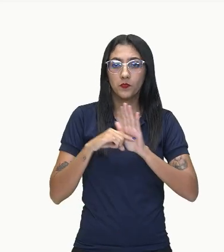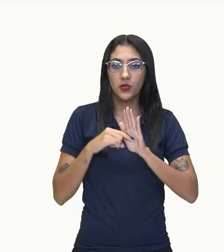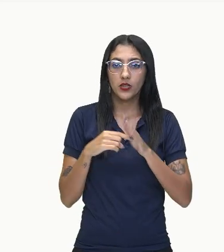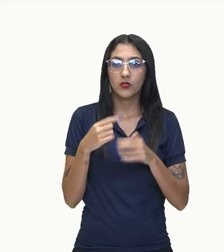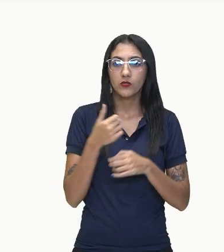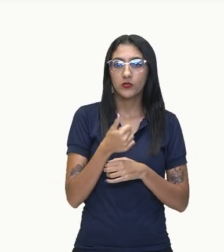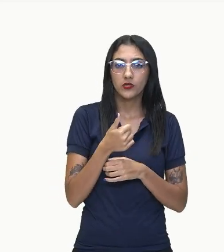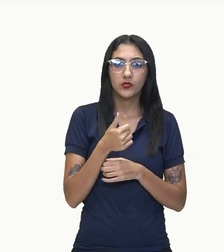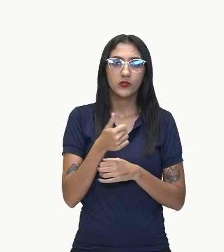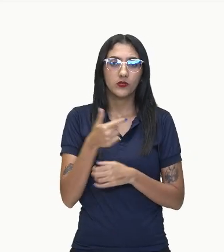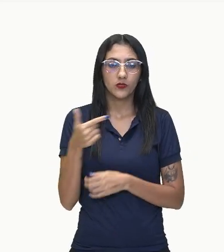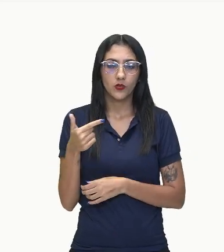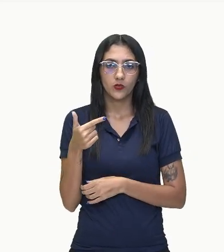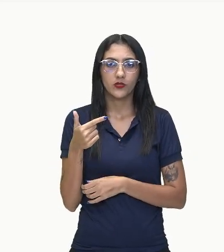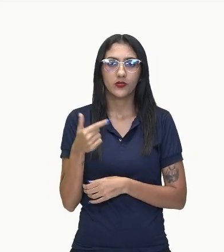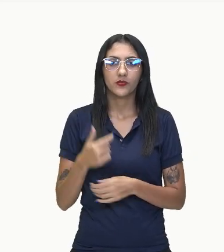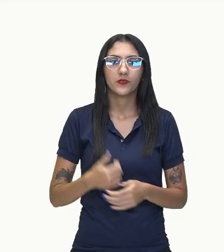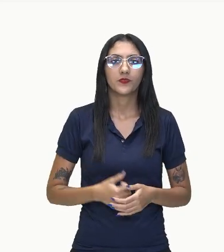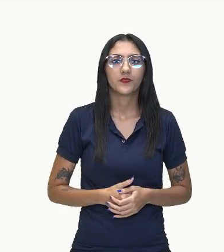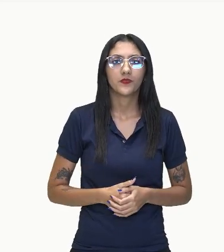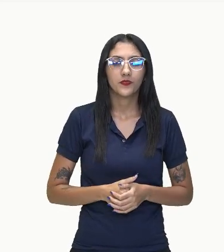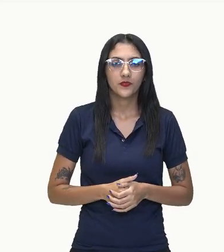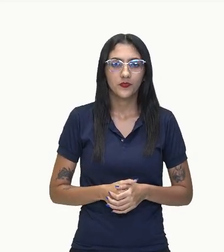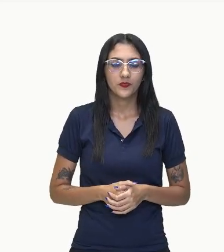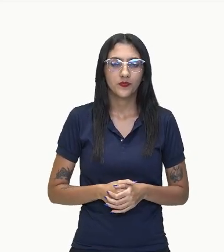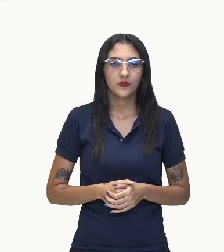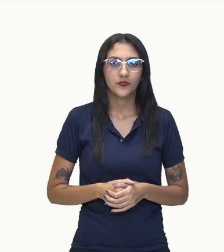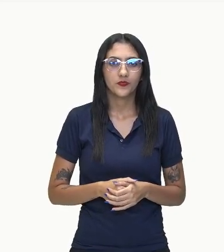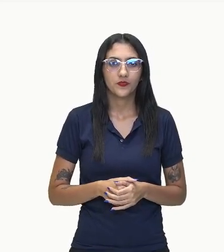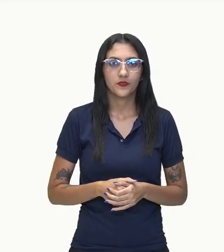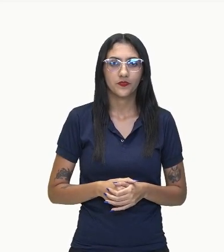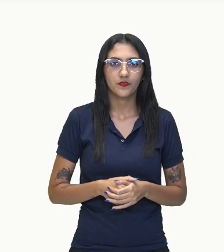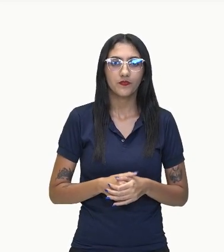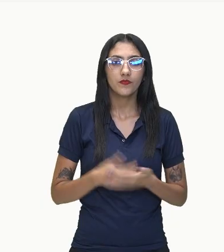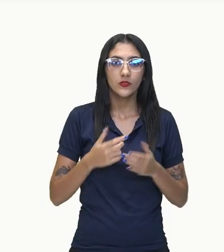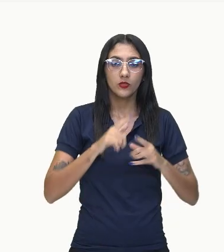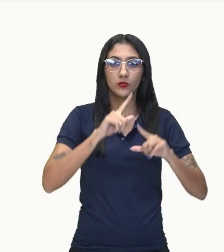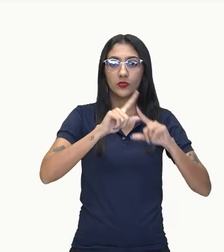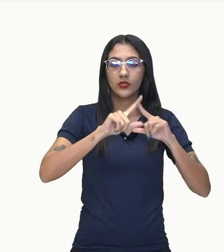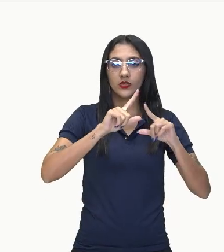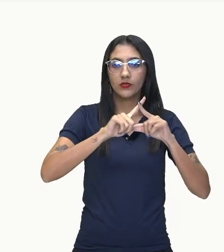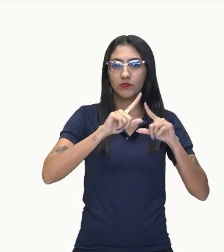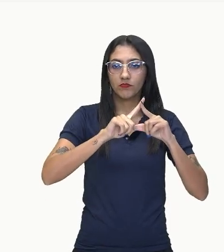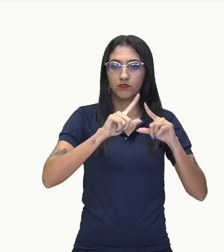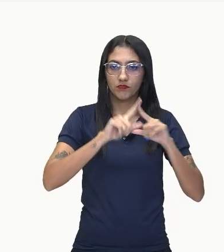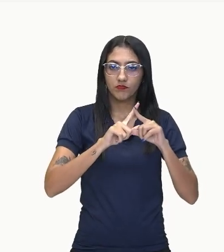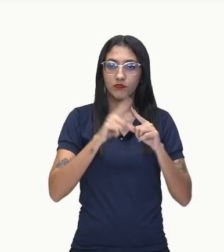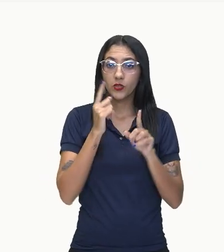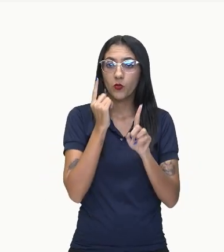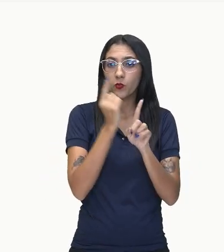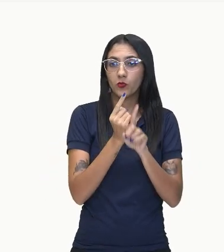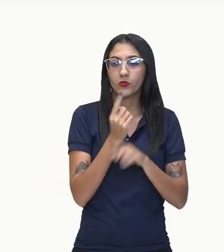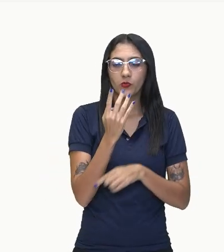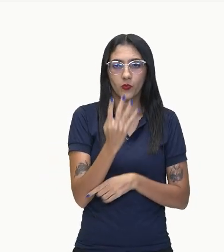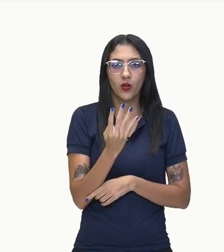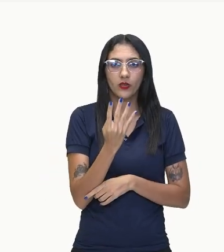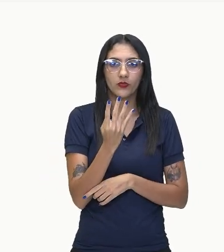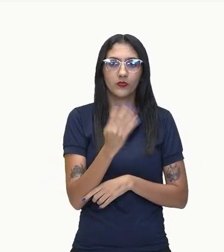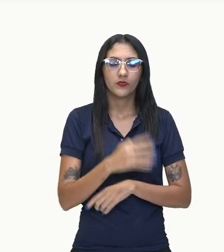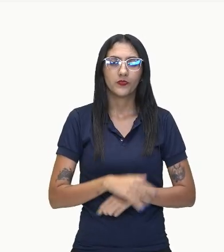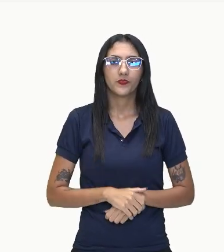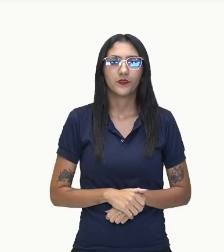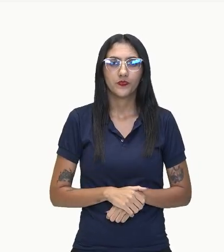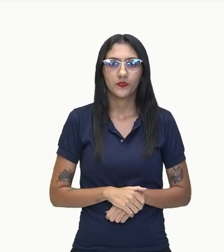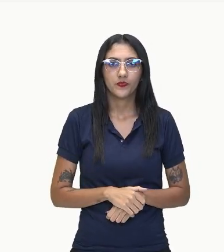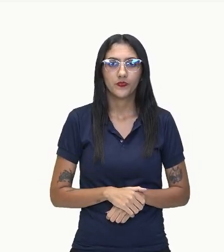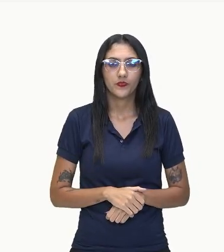menos 4 vezes 1 vezes 3, que é 12. 16 menos 12 é 4, então o delta é 4. O